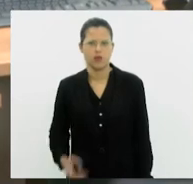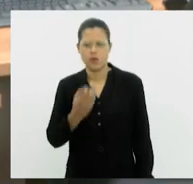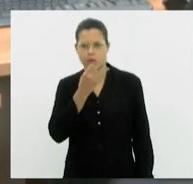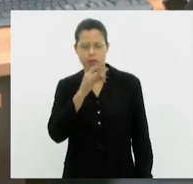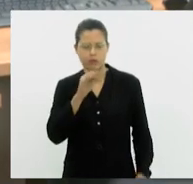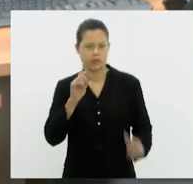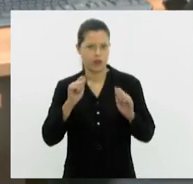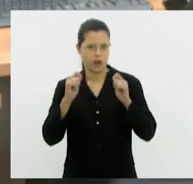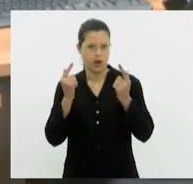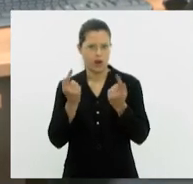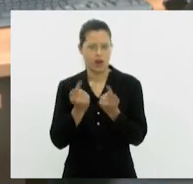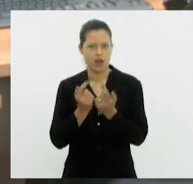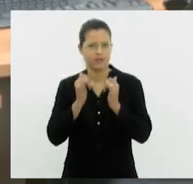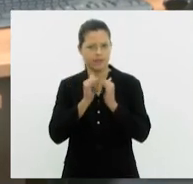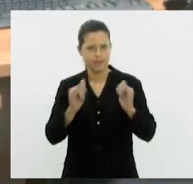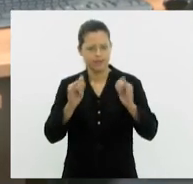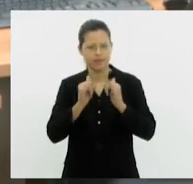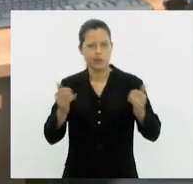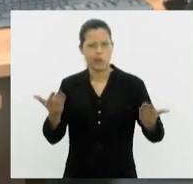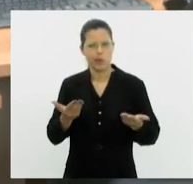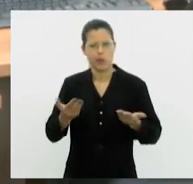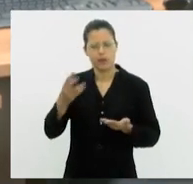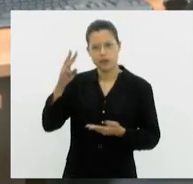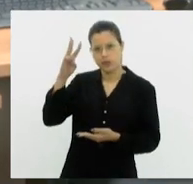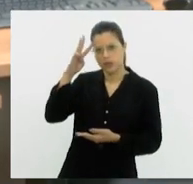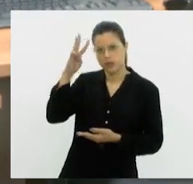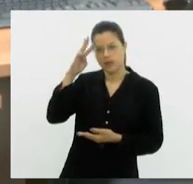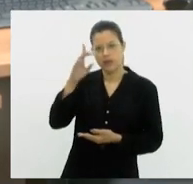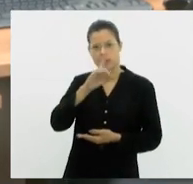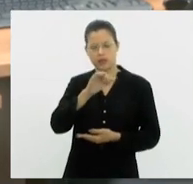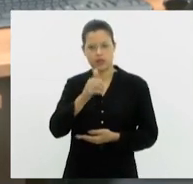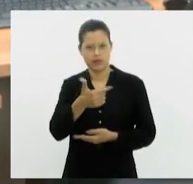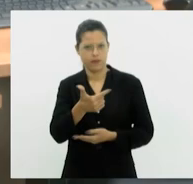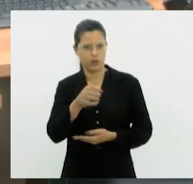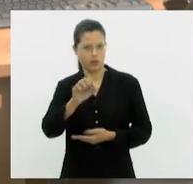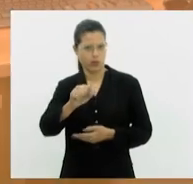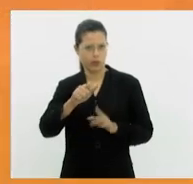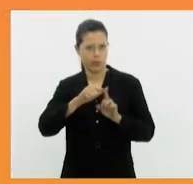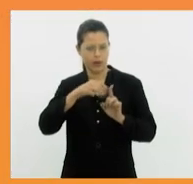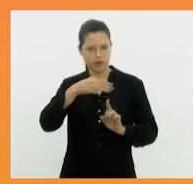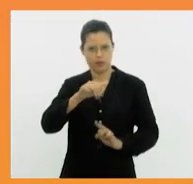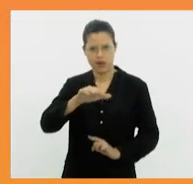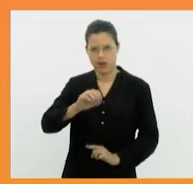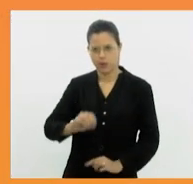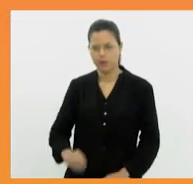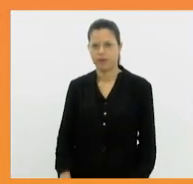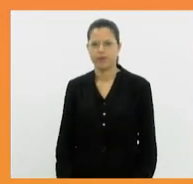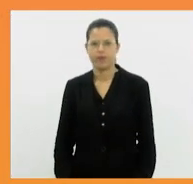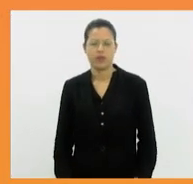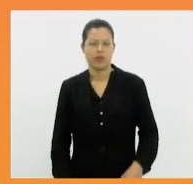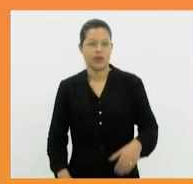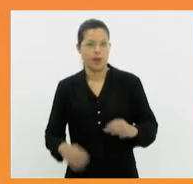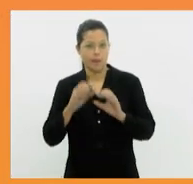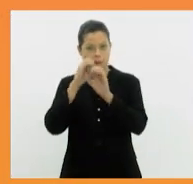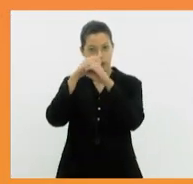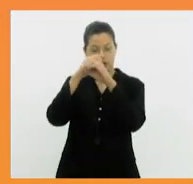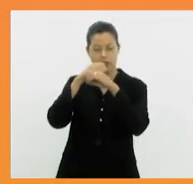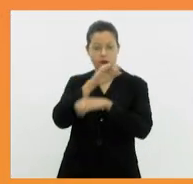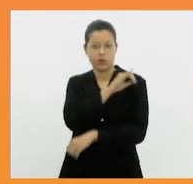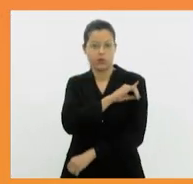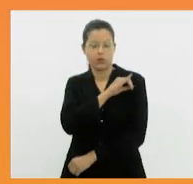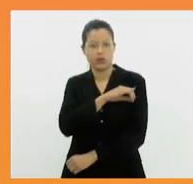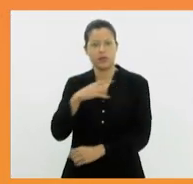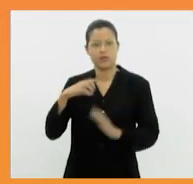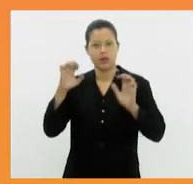O Bom Dia Alerj traz os seguintes destaques nesta terça-feira, 28 de maio. Planetário do Rio tem hoje evento que